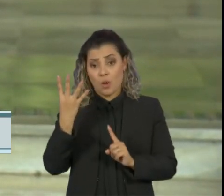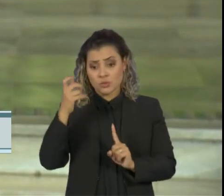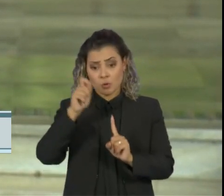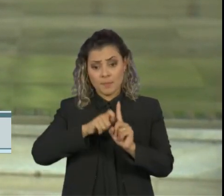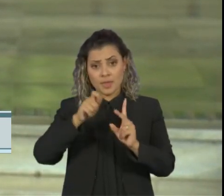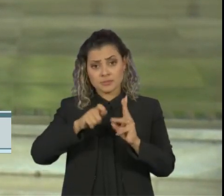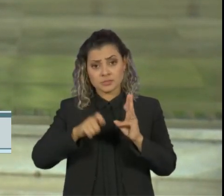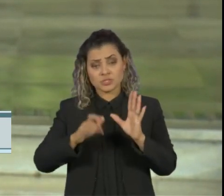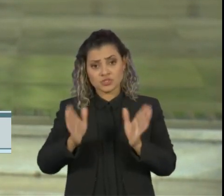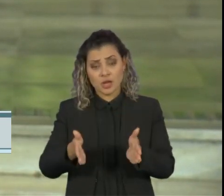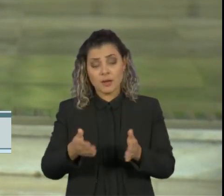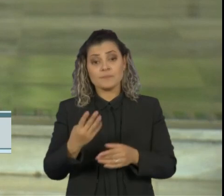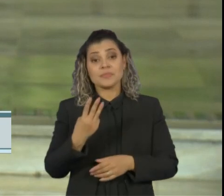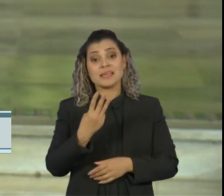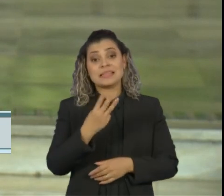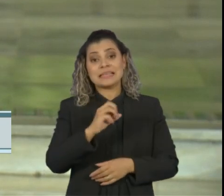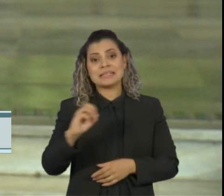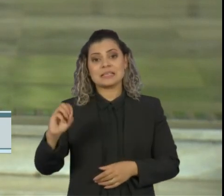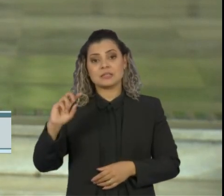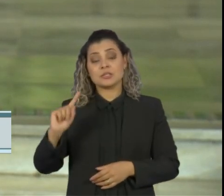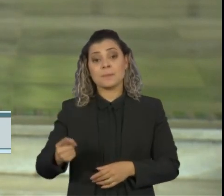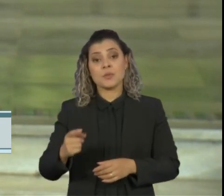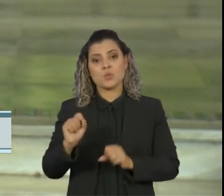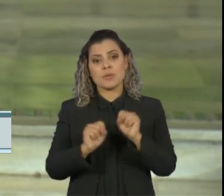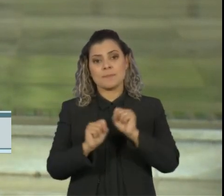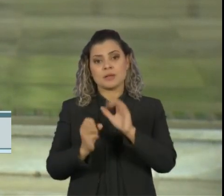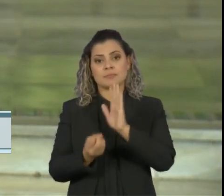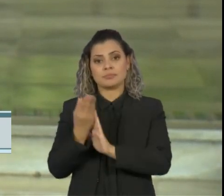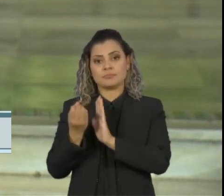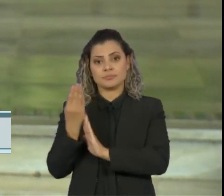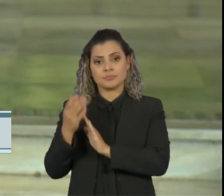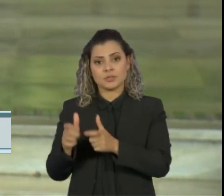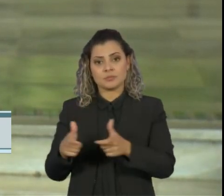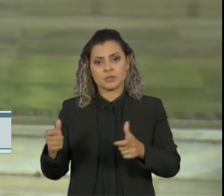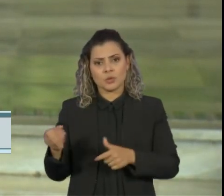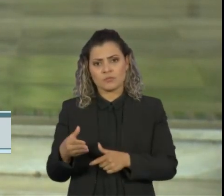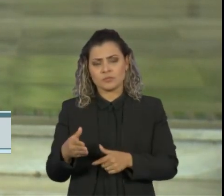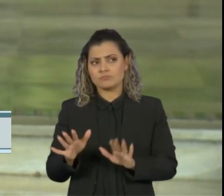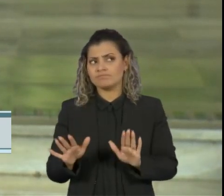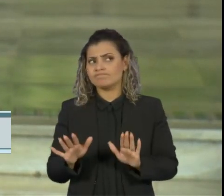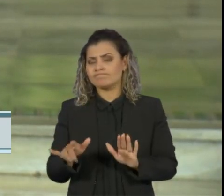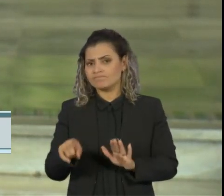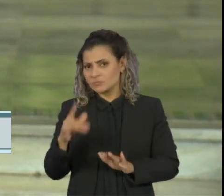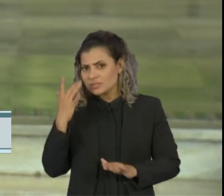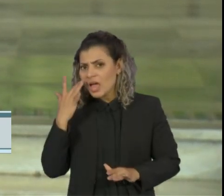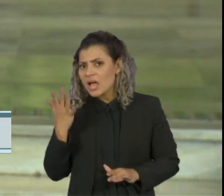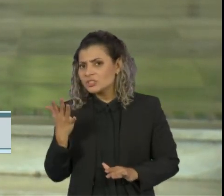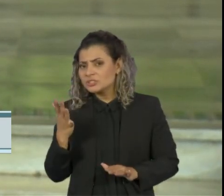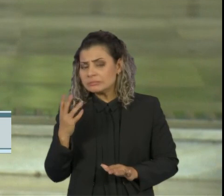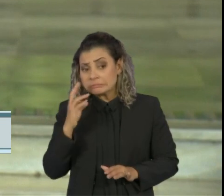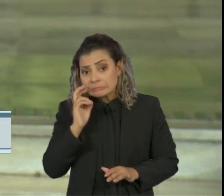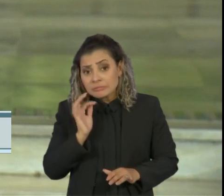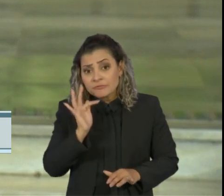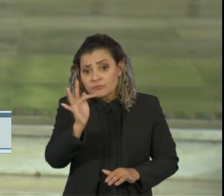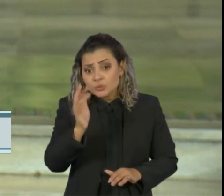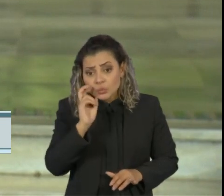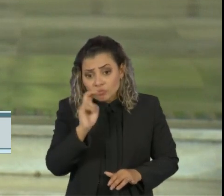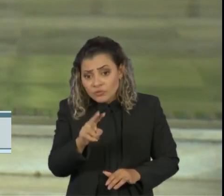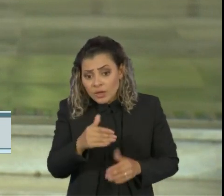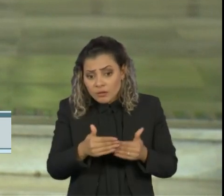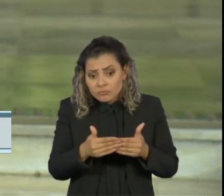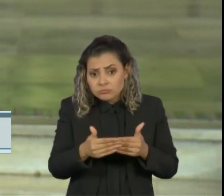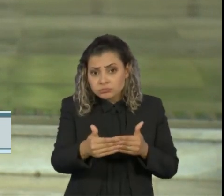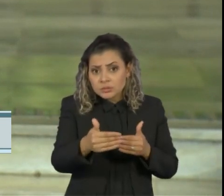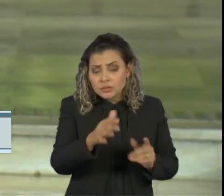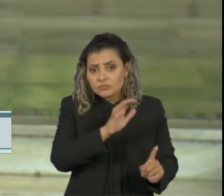abertura de quase 300 mil empresas. A minha pergunta é, ainda é cedo para traçar um panorama para o real